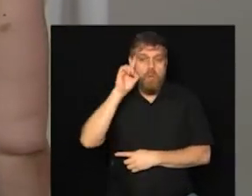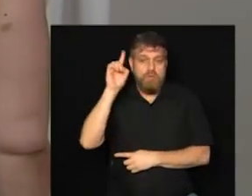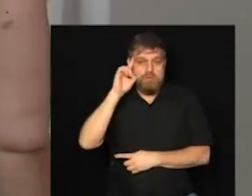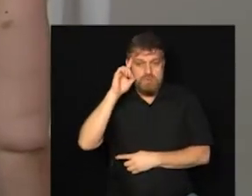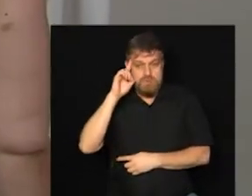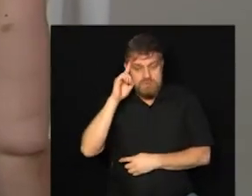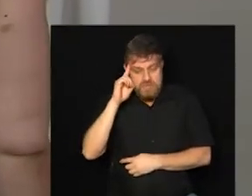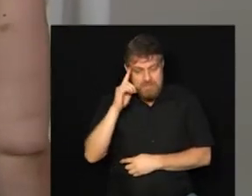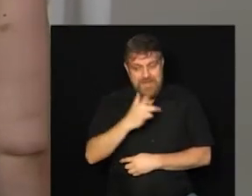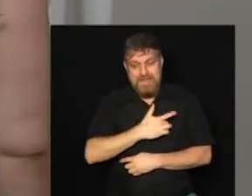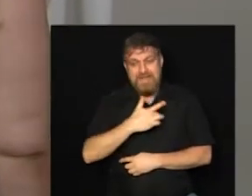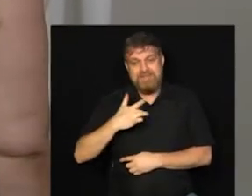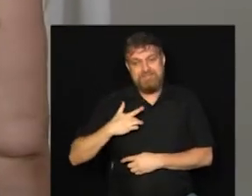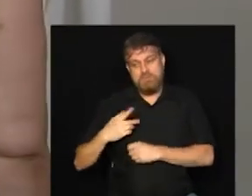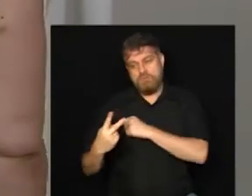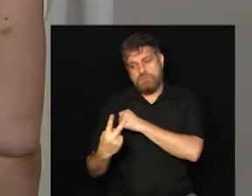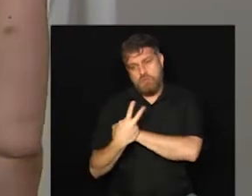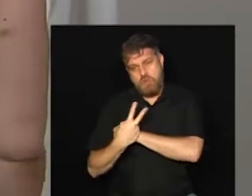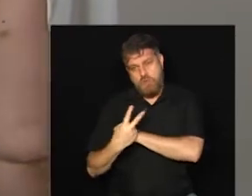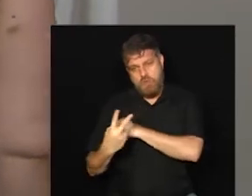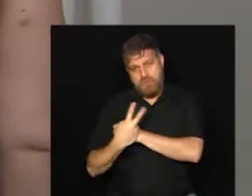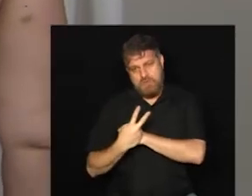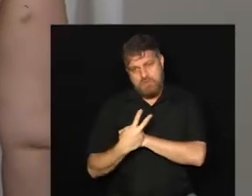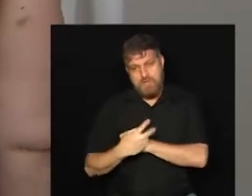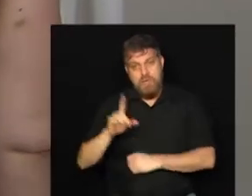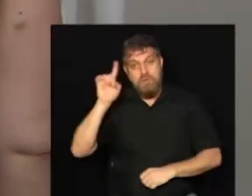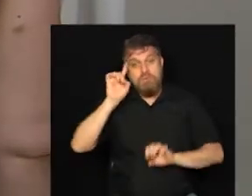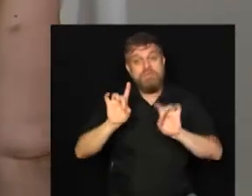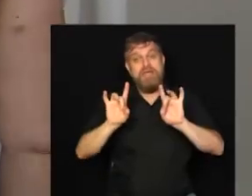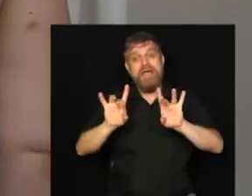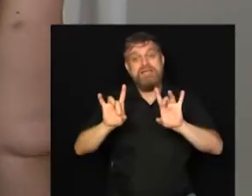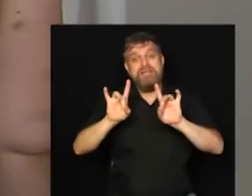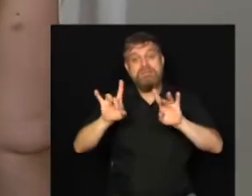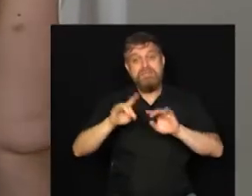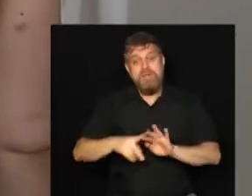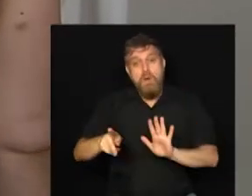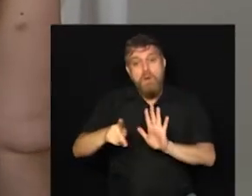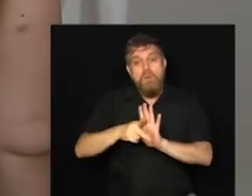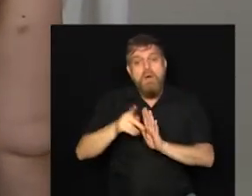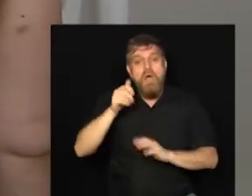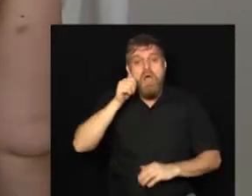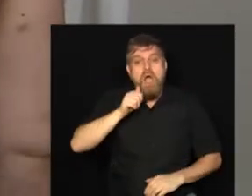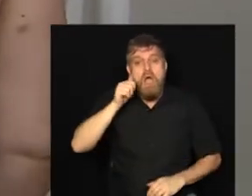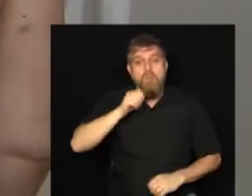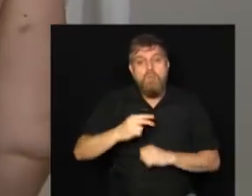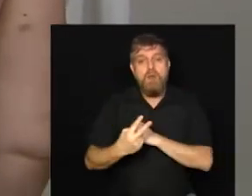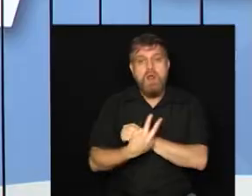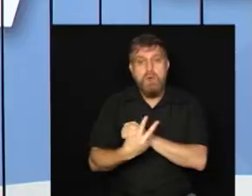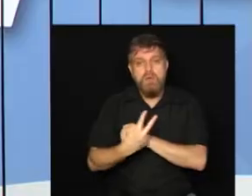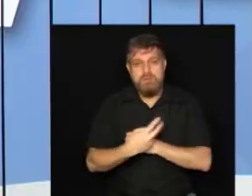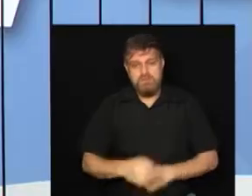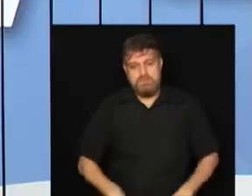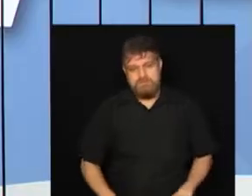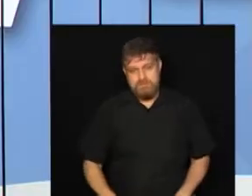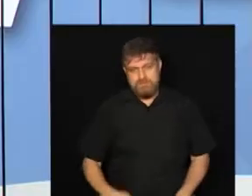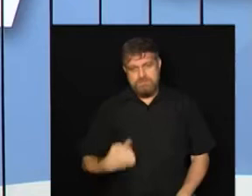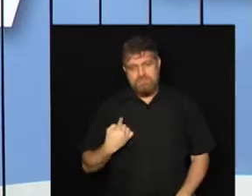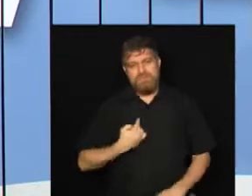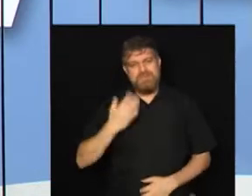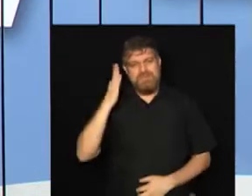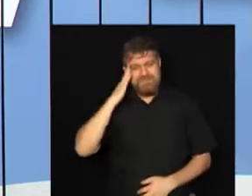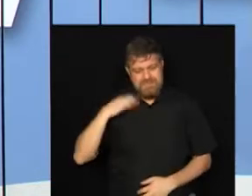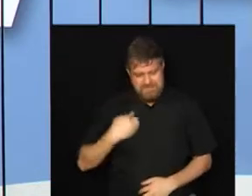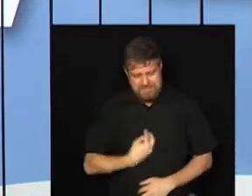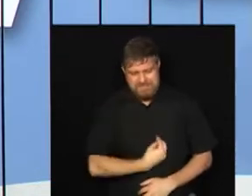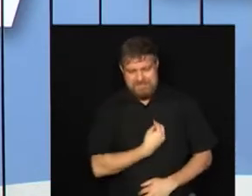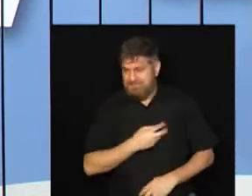deixa exatamente só para ela, um dia rosa, um dia dela para cuidar dela. A gente sabe que a gente leva uma